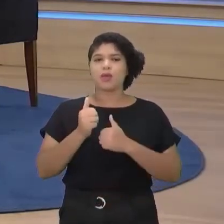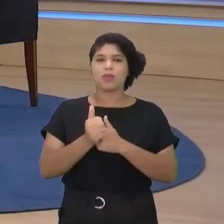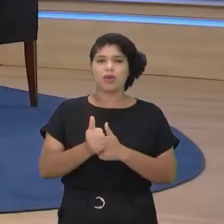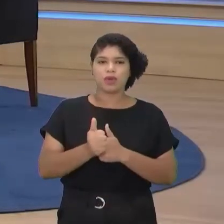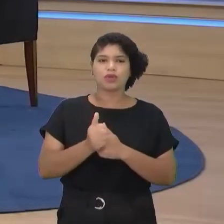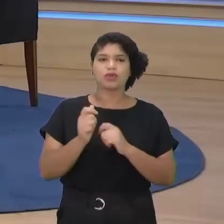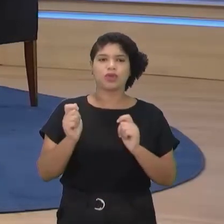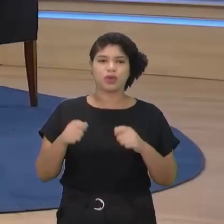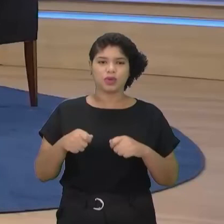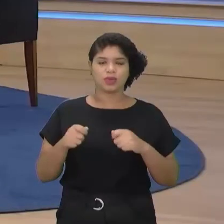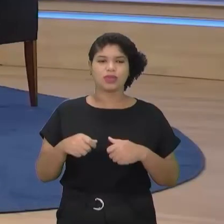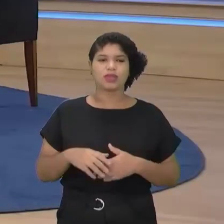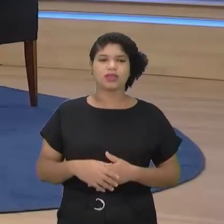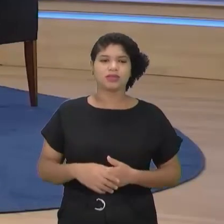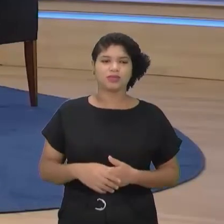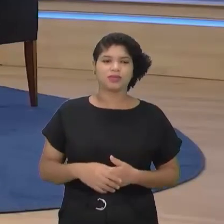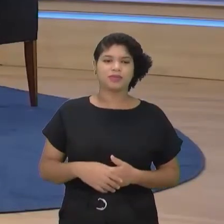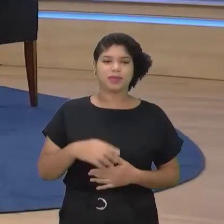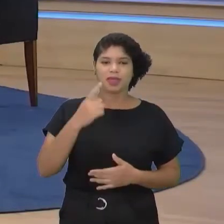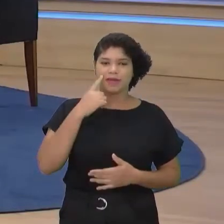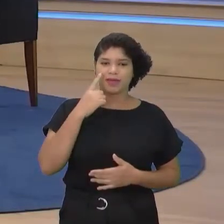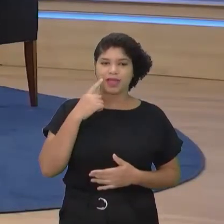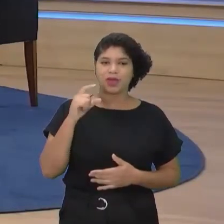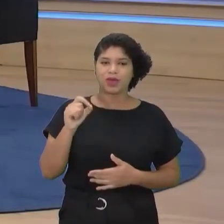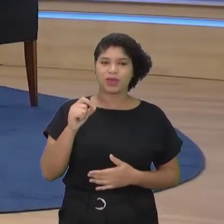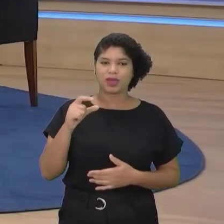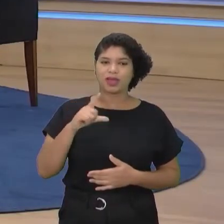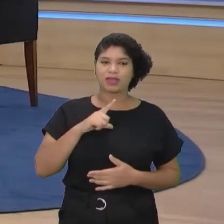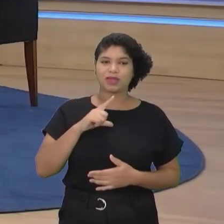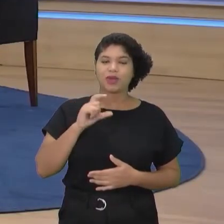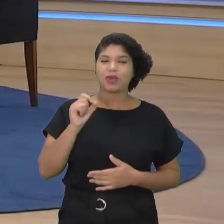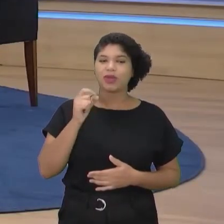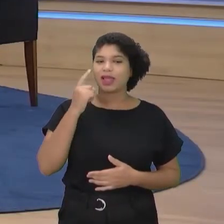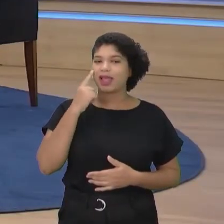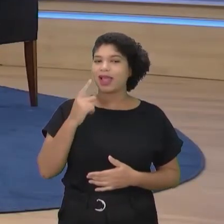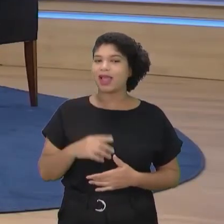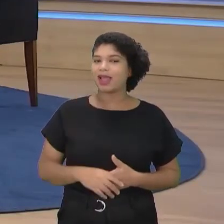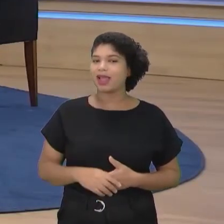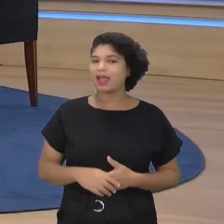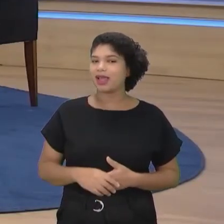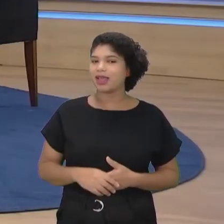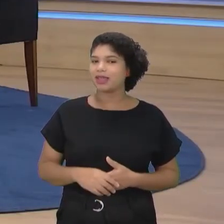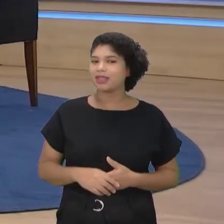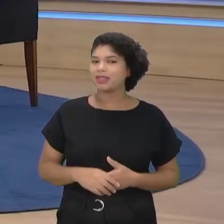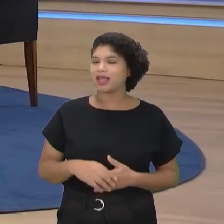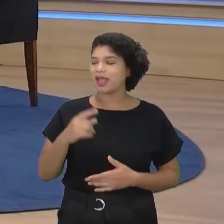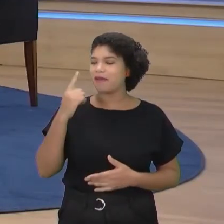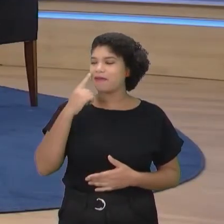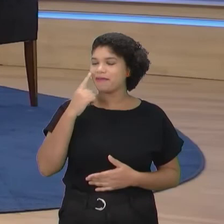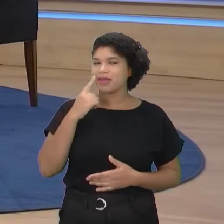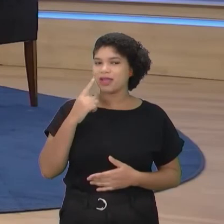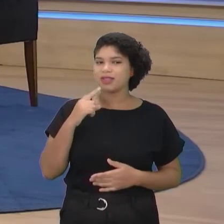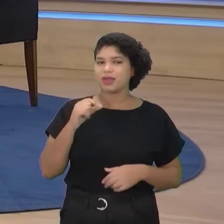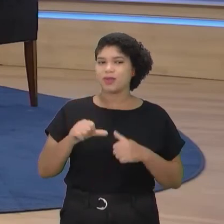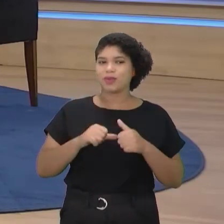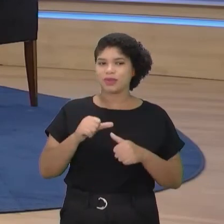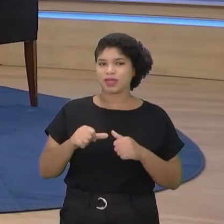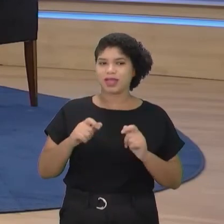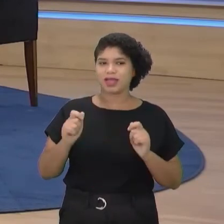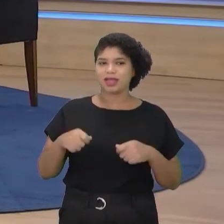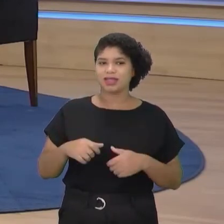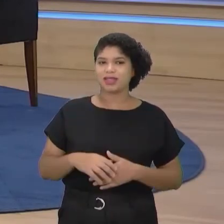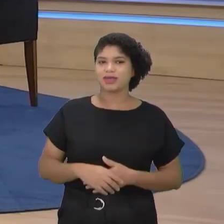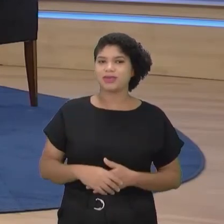aqui pegar o que eu tenho à disposição, que são essas baquetas com feltro. Se quiser mudar de baqueta também